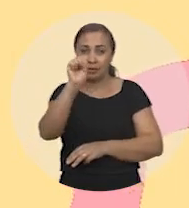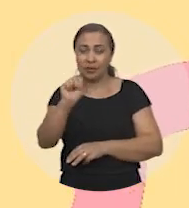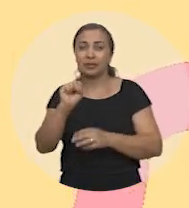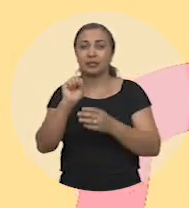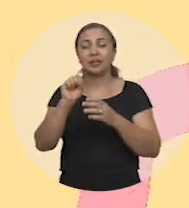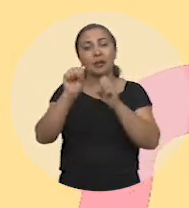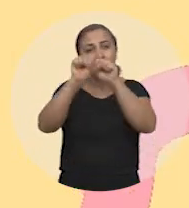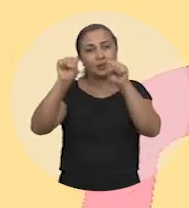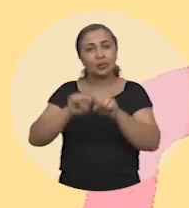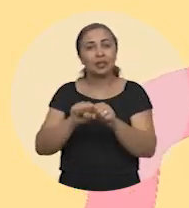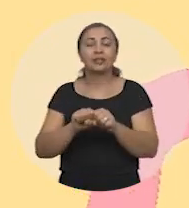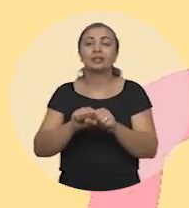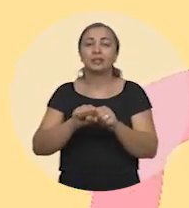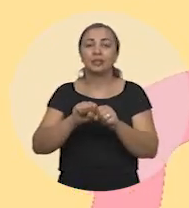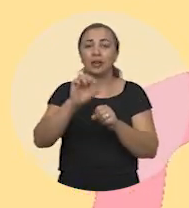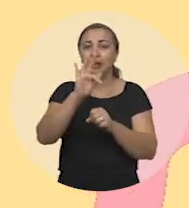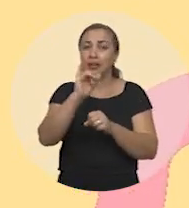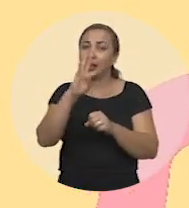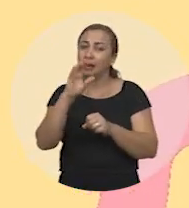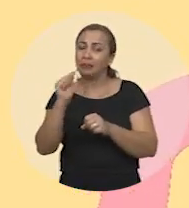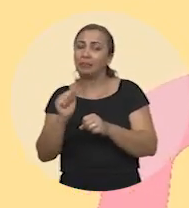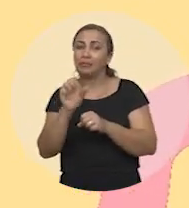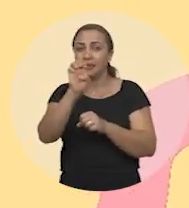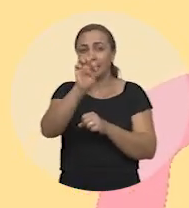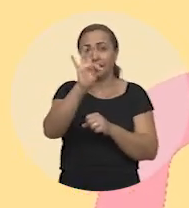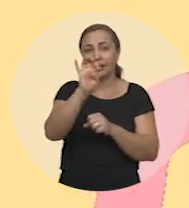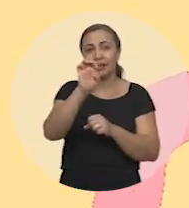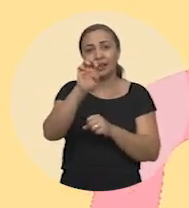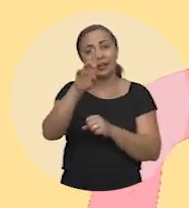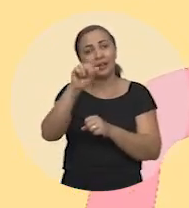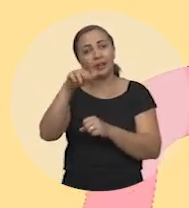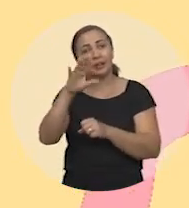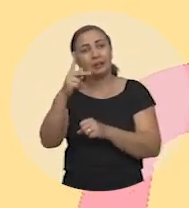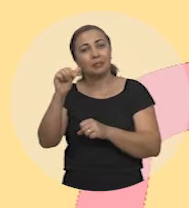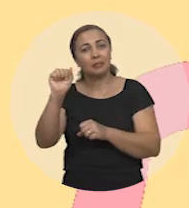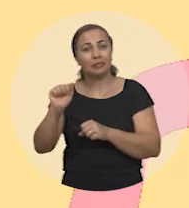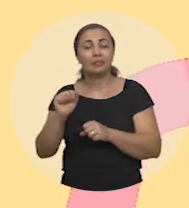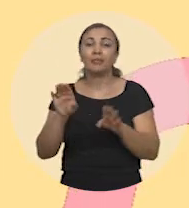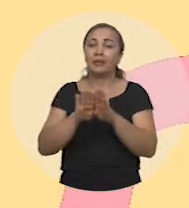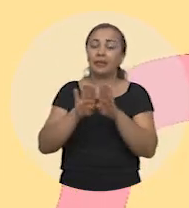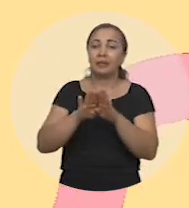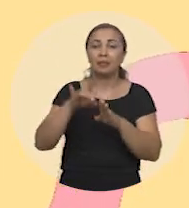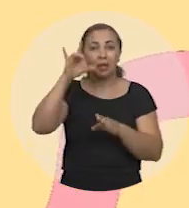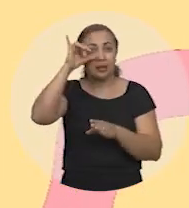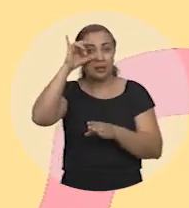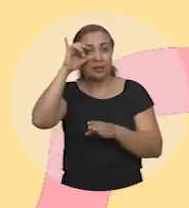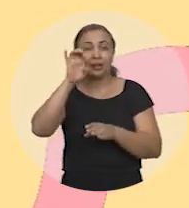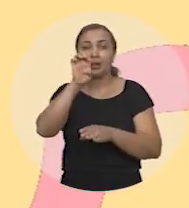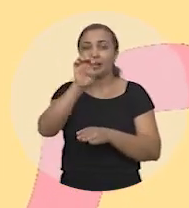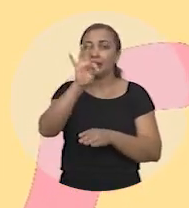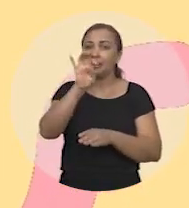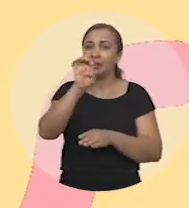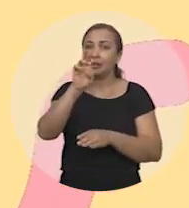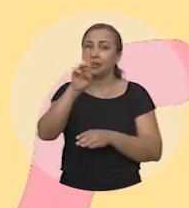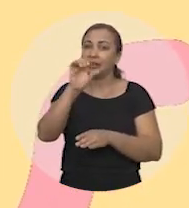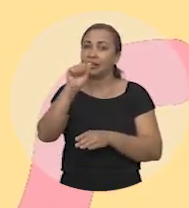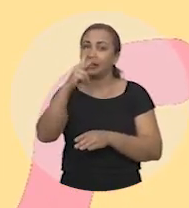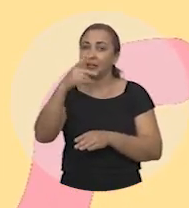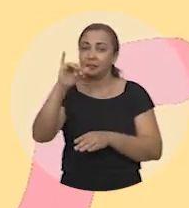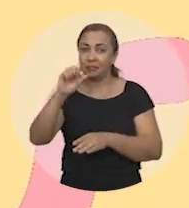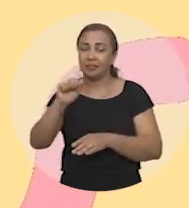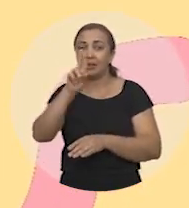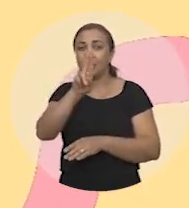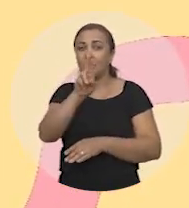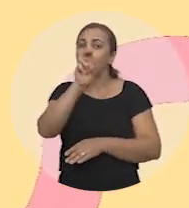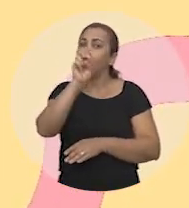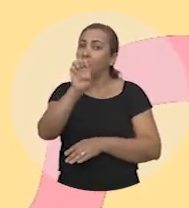através do site do próprio projeto de Terapias né que é dada e terapias quanto sp.br e também do Instagram e